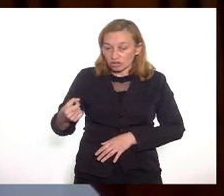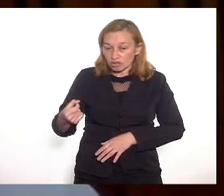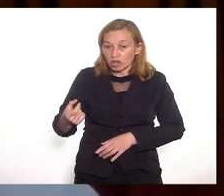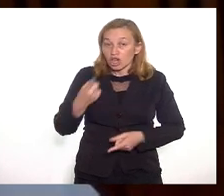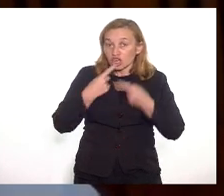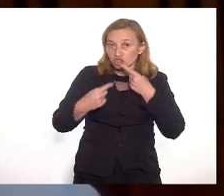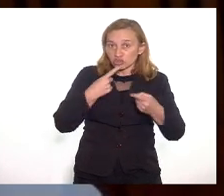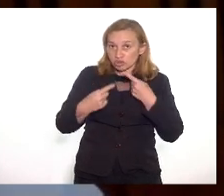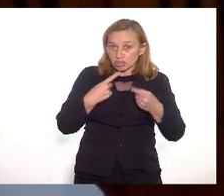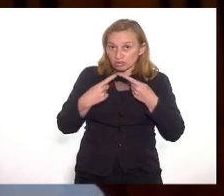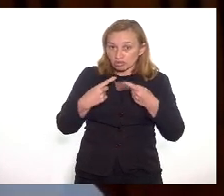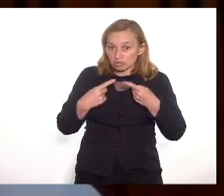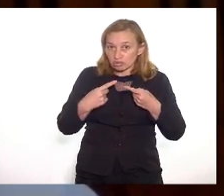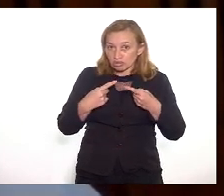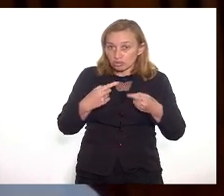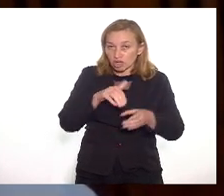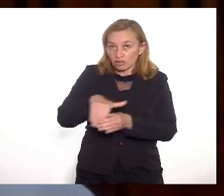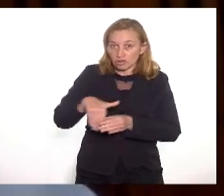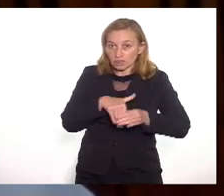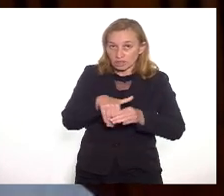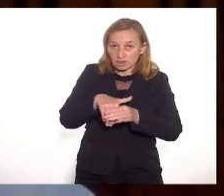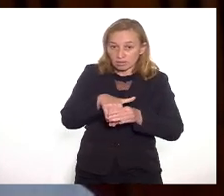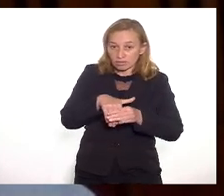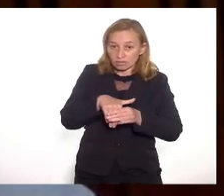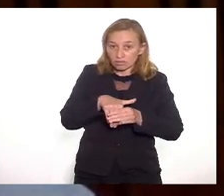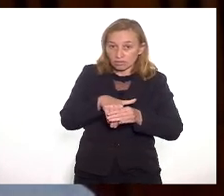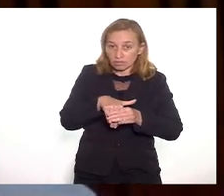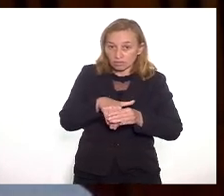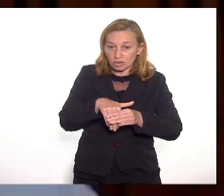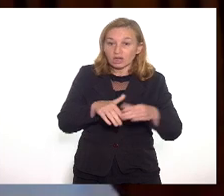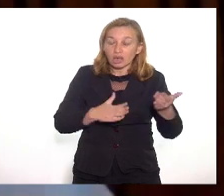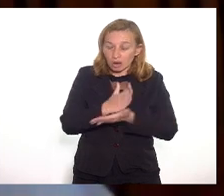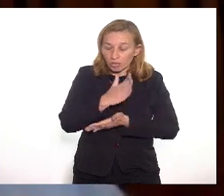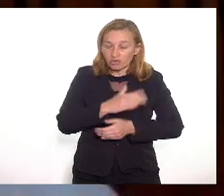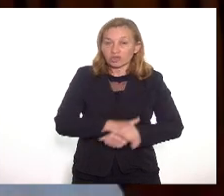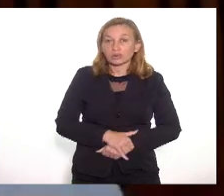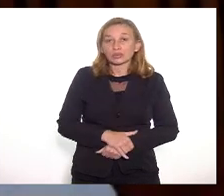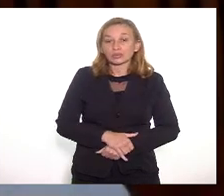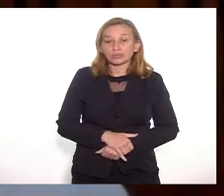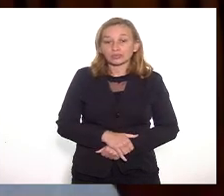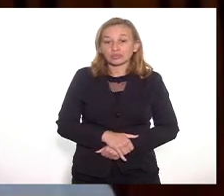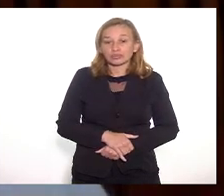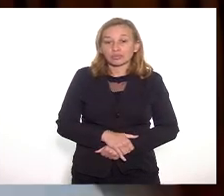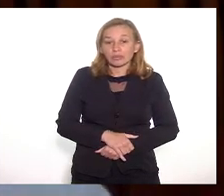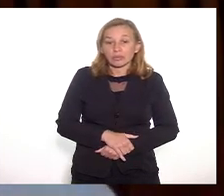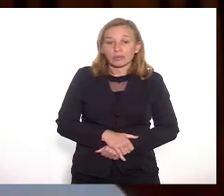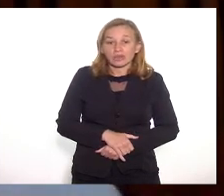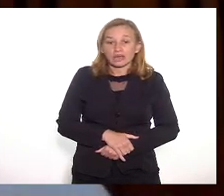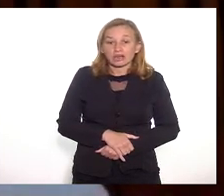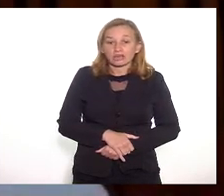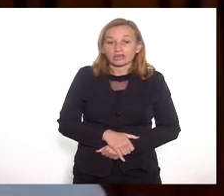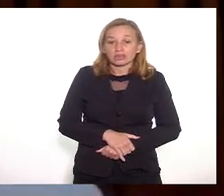Em discussão, em votação, aprovado.